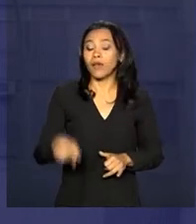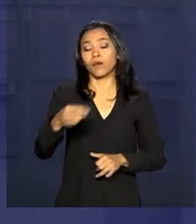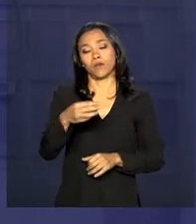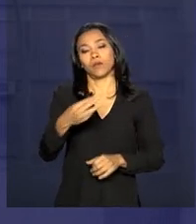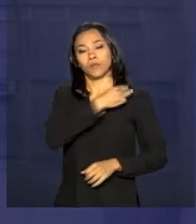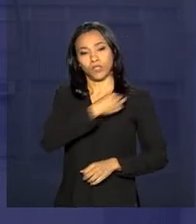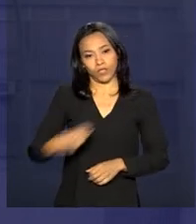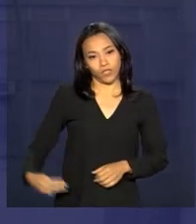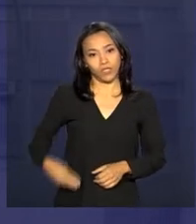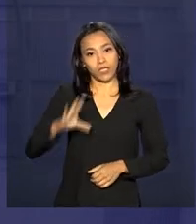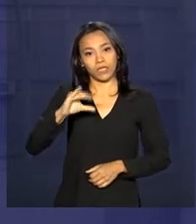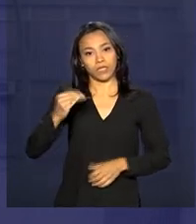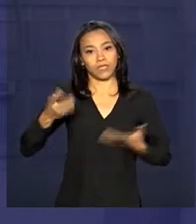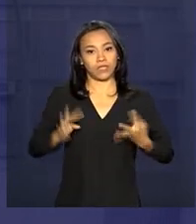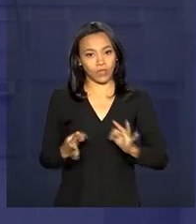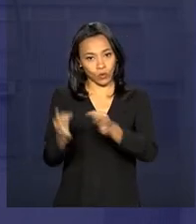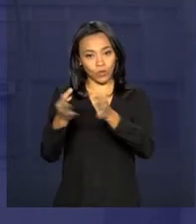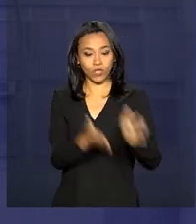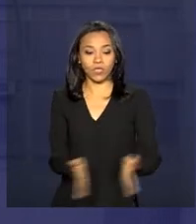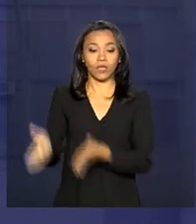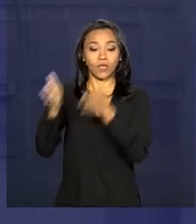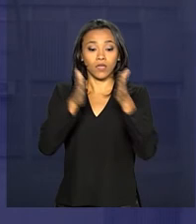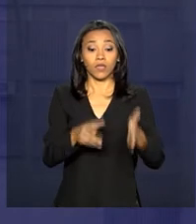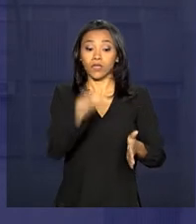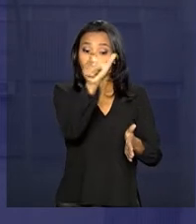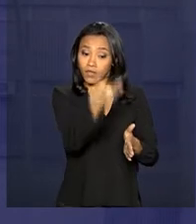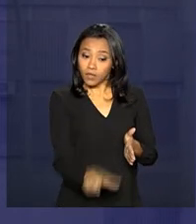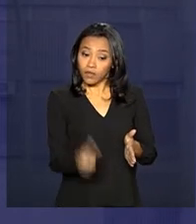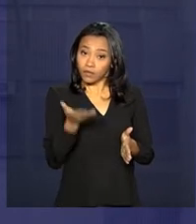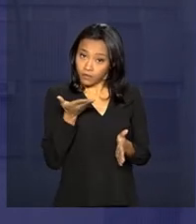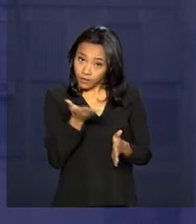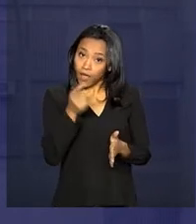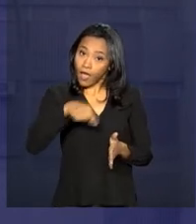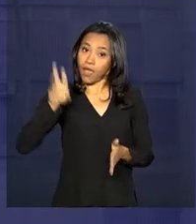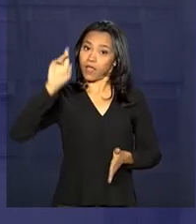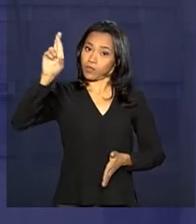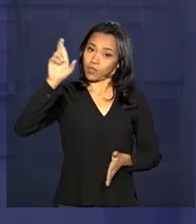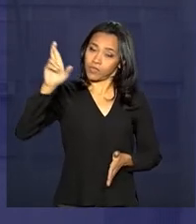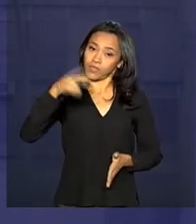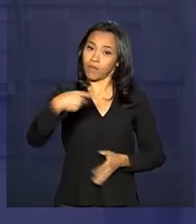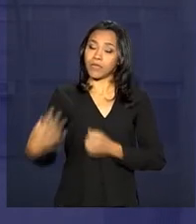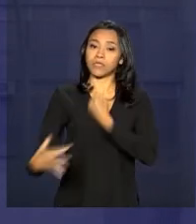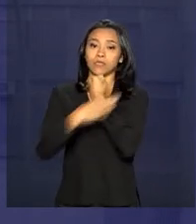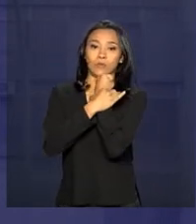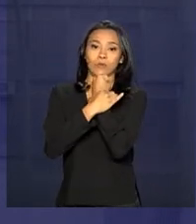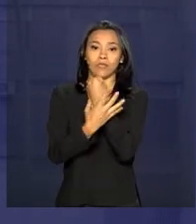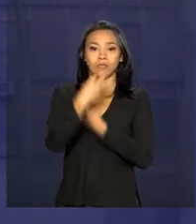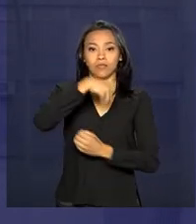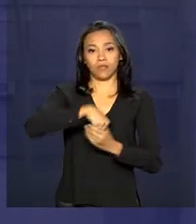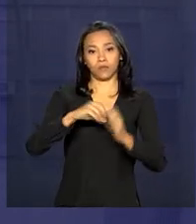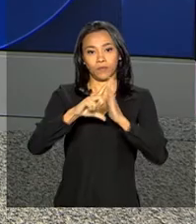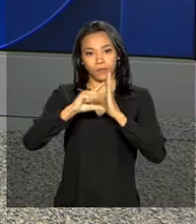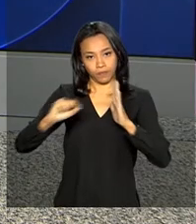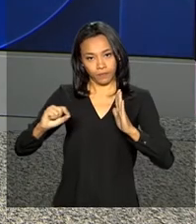ciência e tecnologia eo general augusto heleno como responsável pelo gabinete de segurança institucional